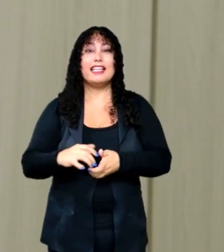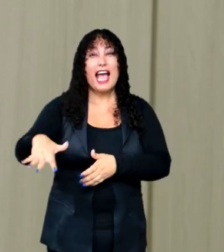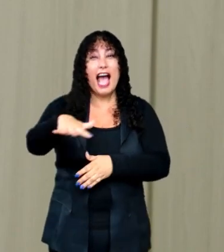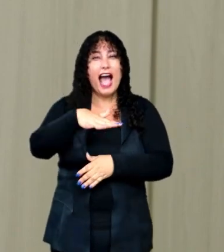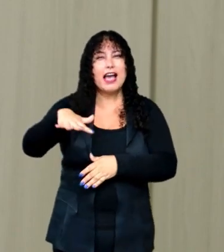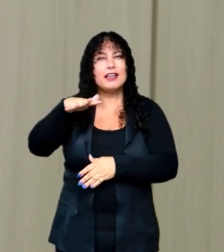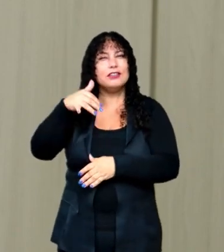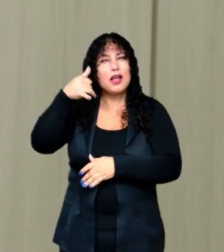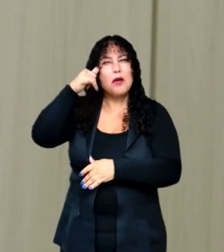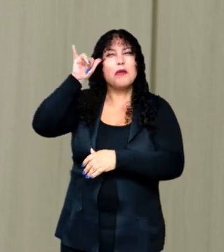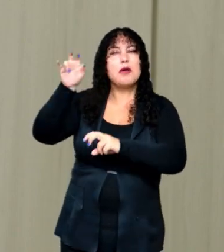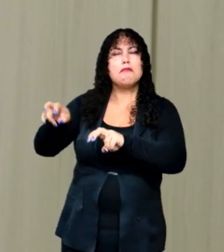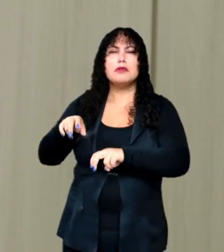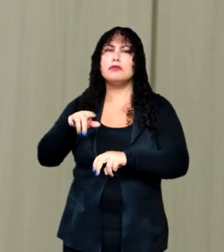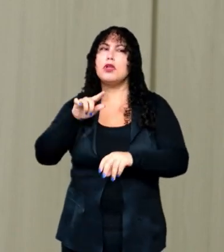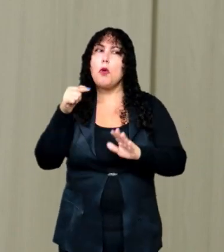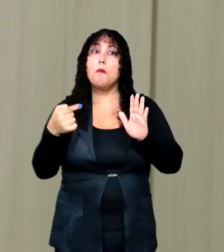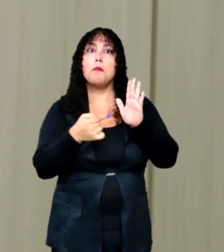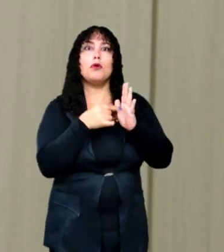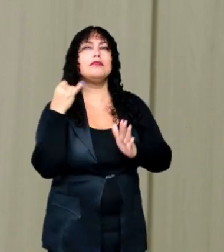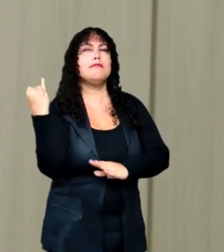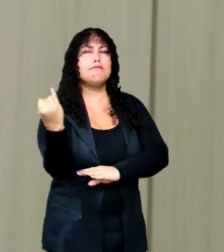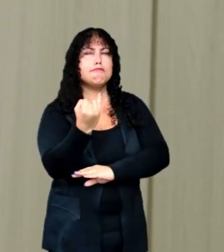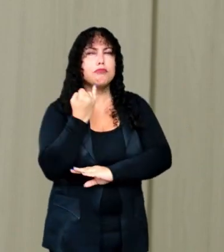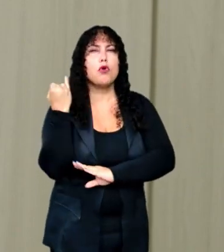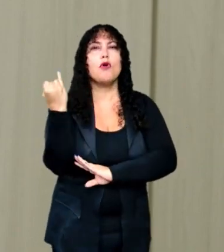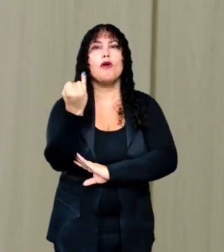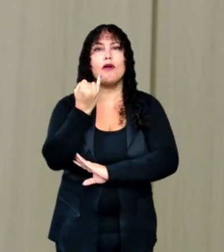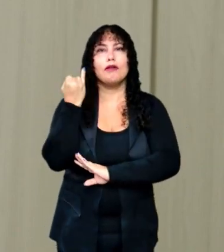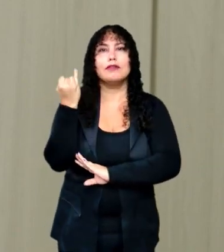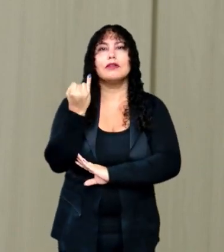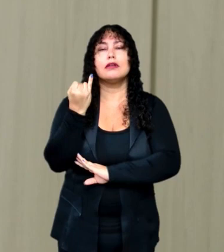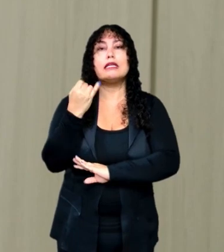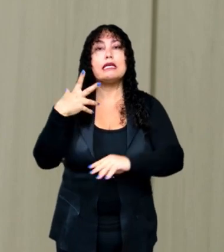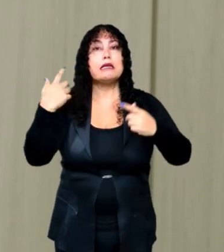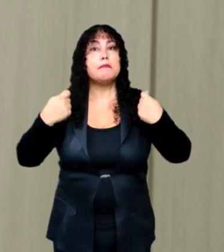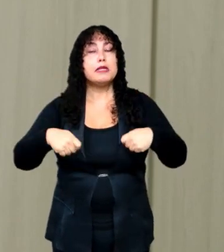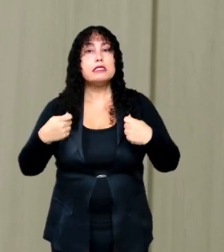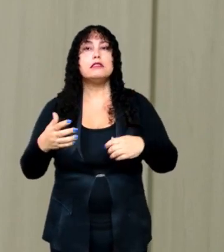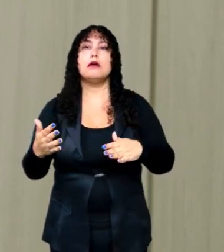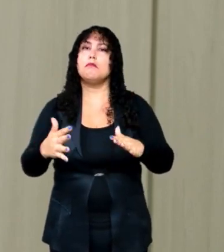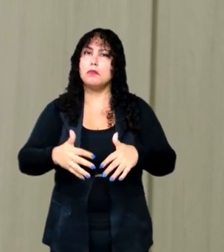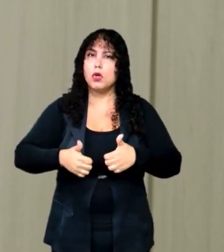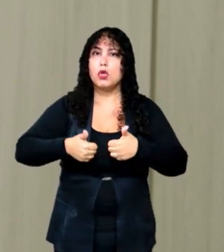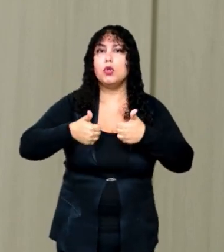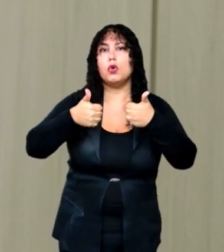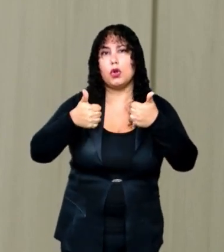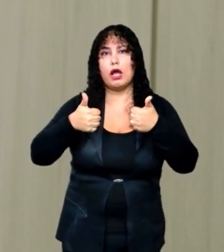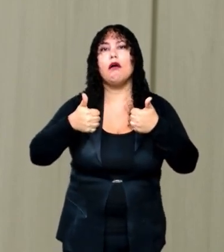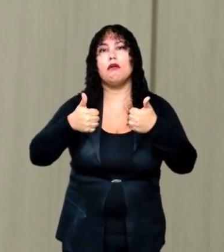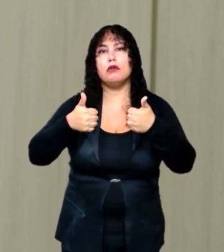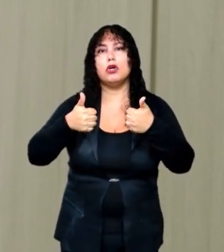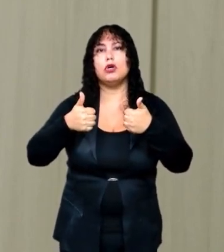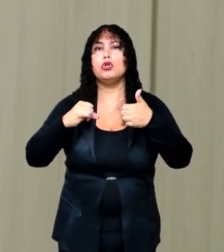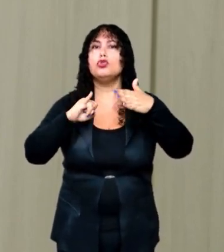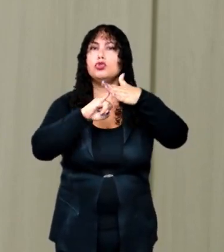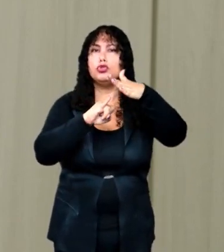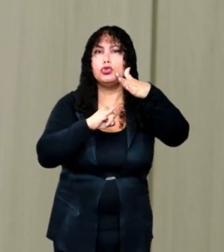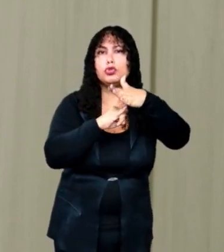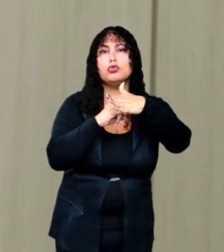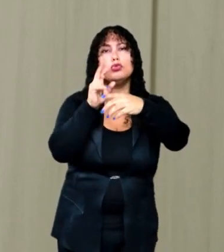ponto, né, fundamental, que eu acho que é o que estamos precisando hoje melhorar, né, nos institutos e